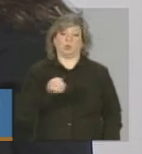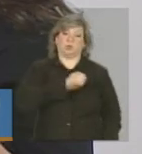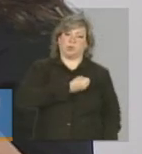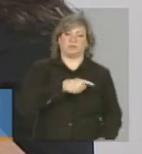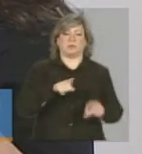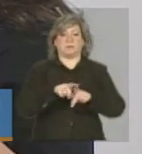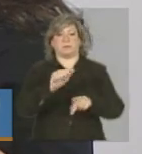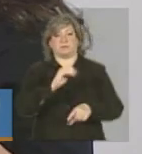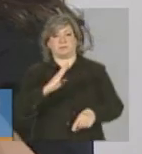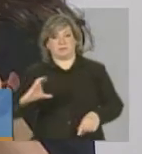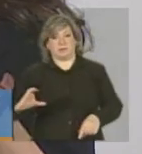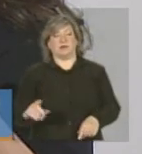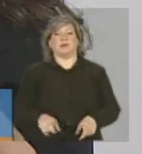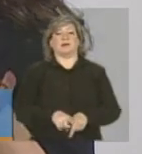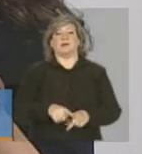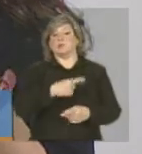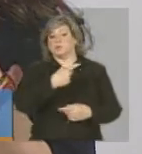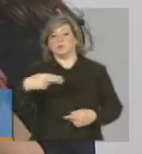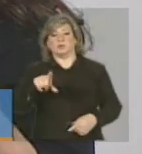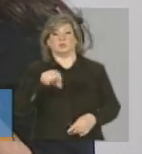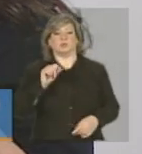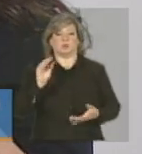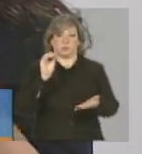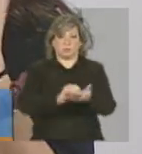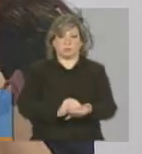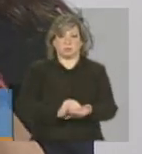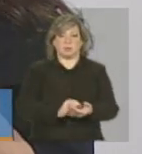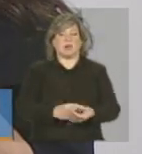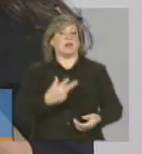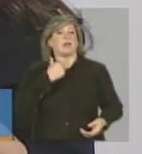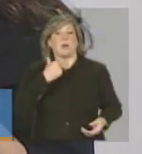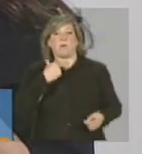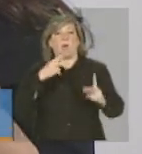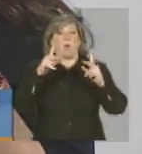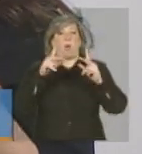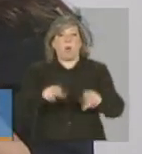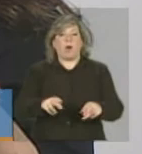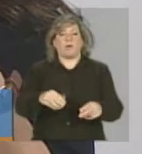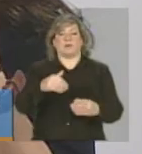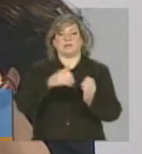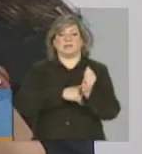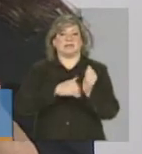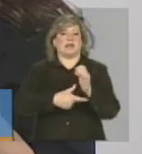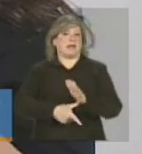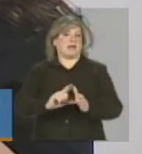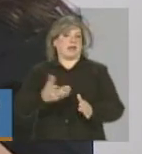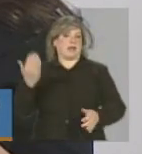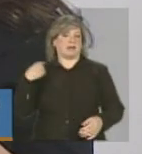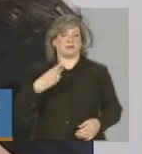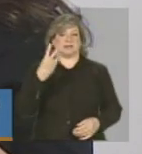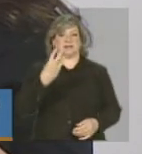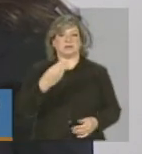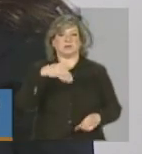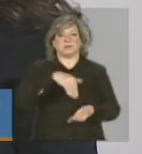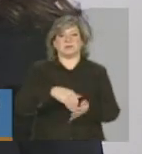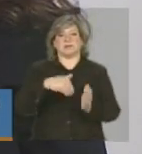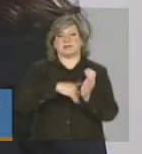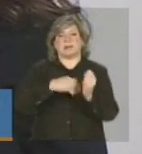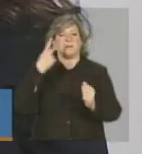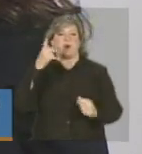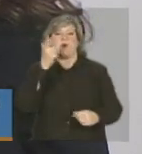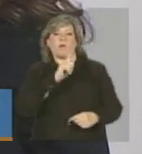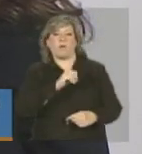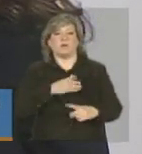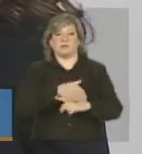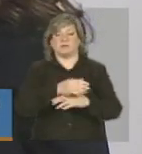seja igual a alguma senha anterior, às três últimas senhas utilizadas anteriormente para acesso